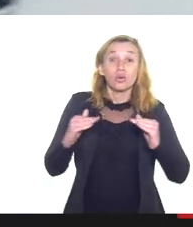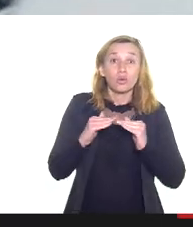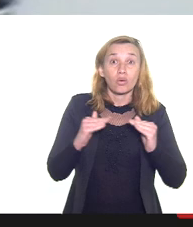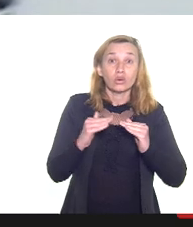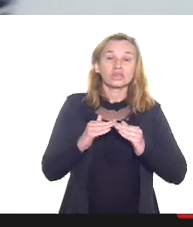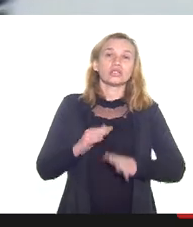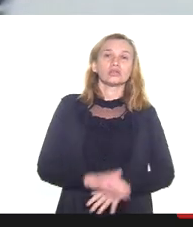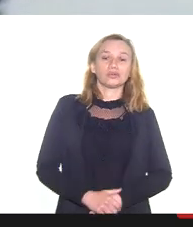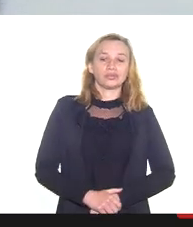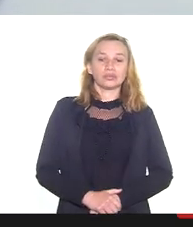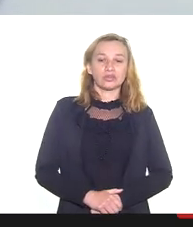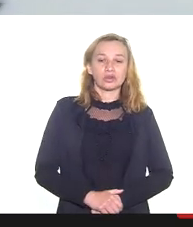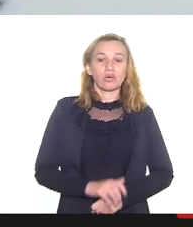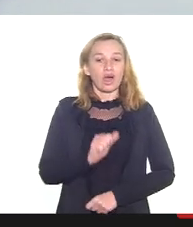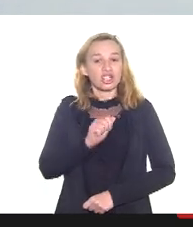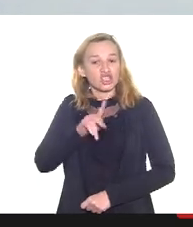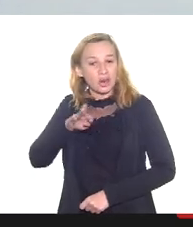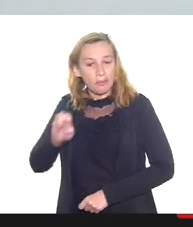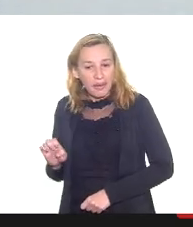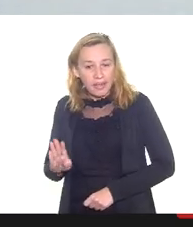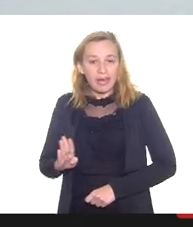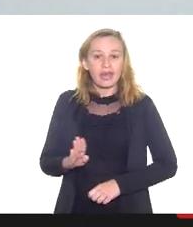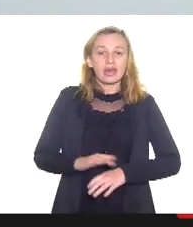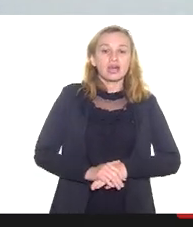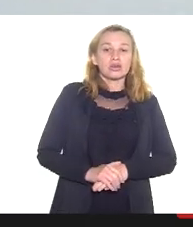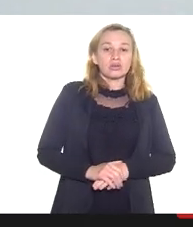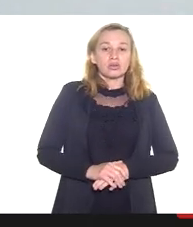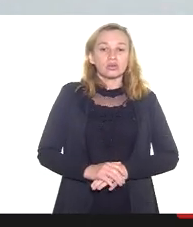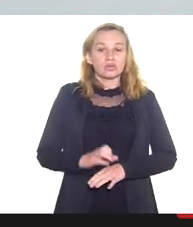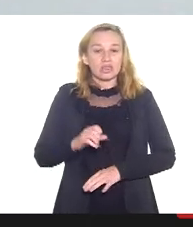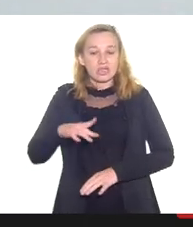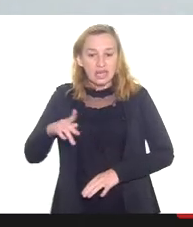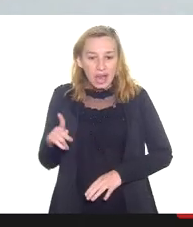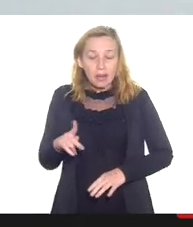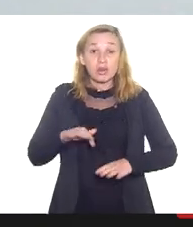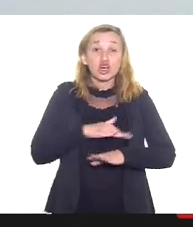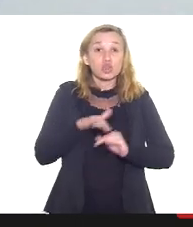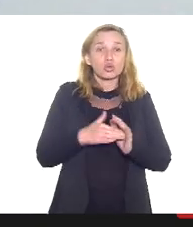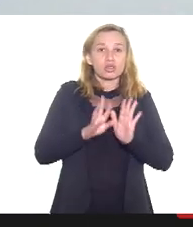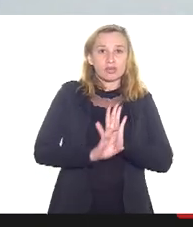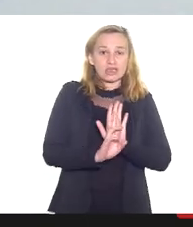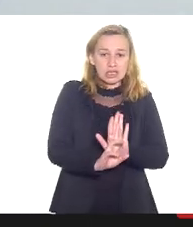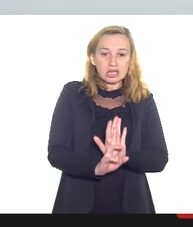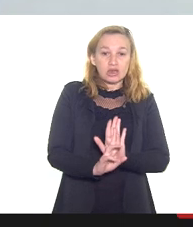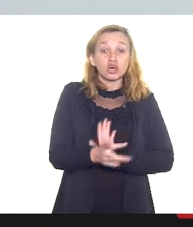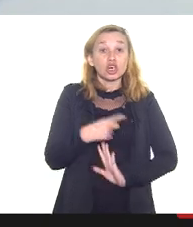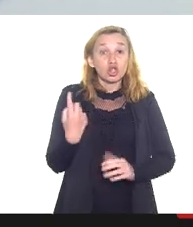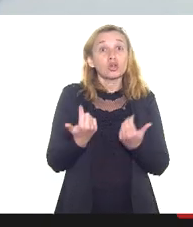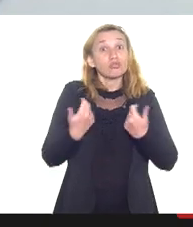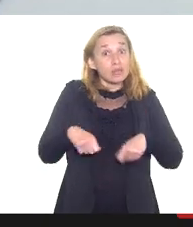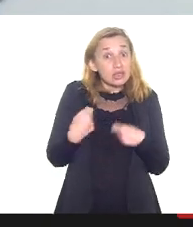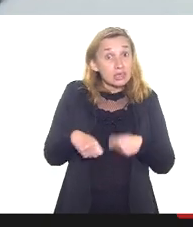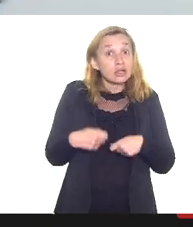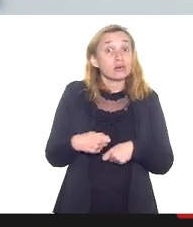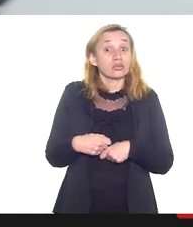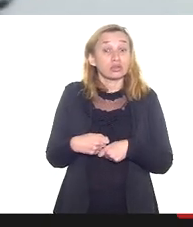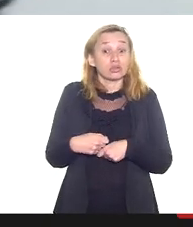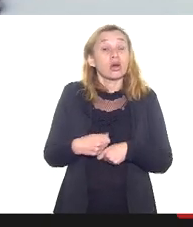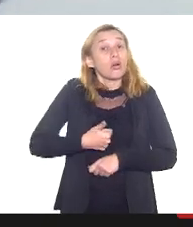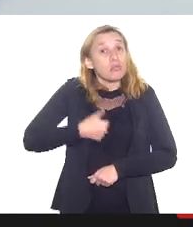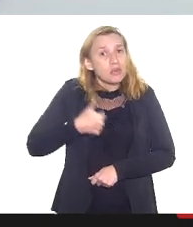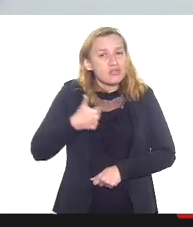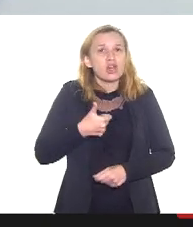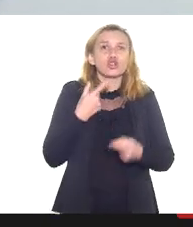concordando com o AGB, com o GT do CEP e com todas as representações, que a gente precisa,